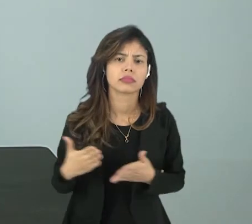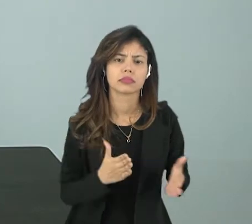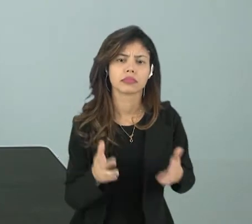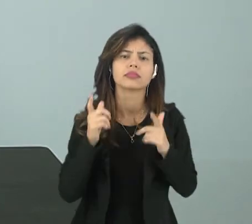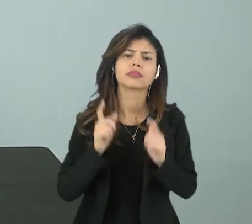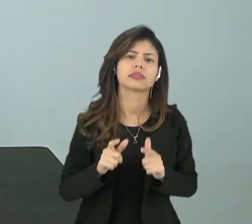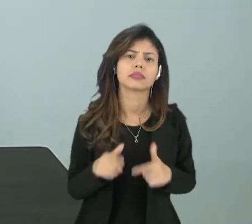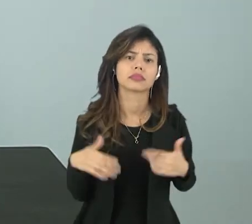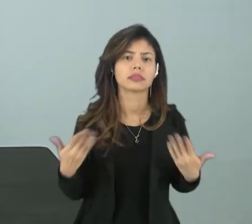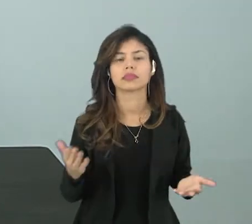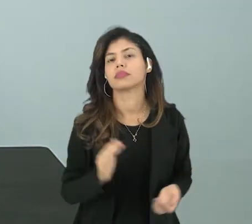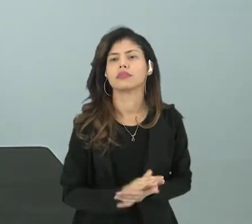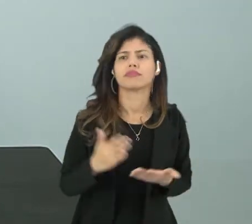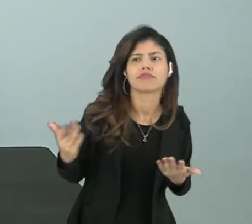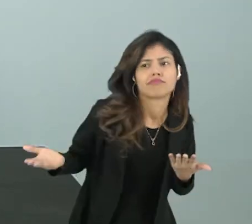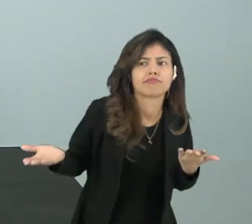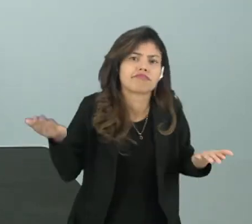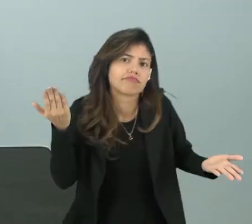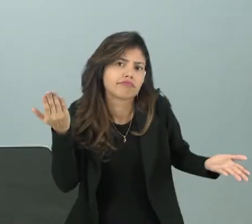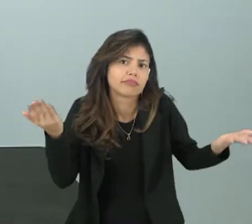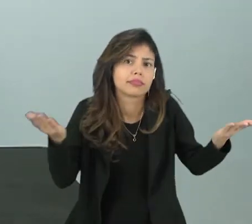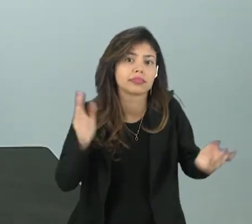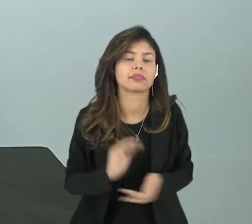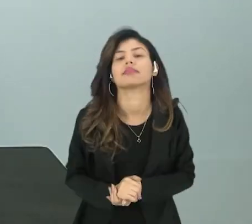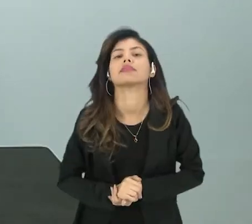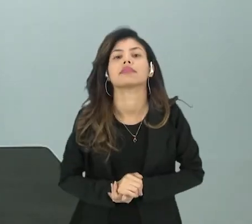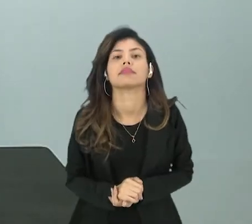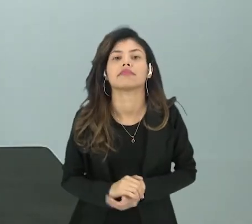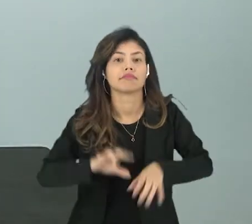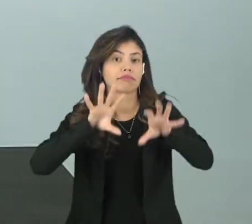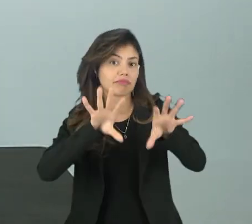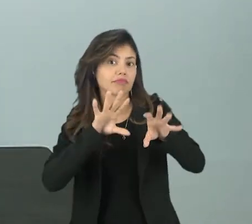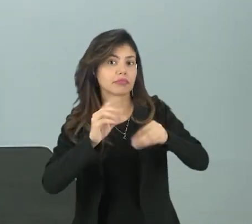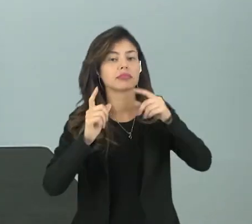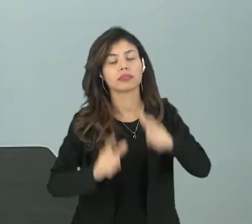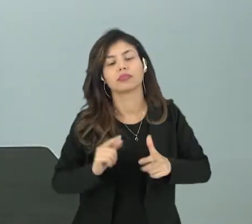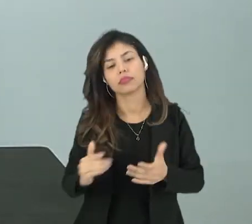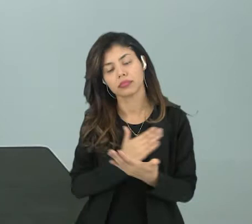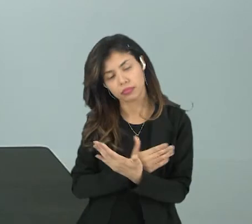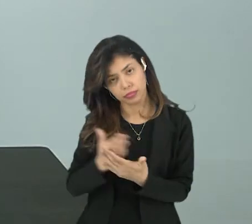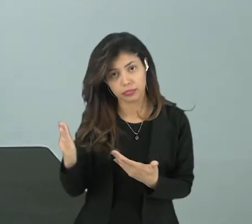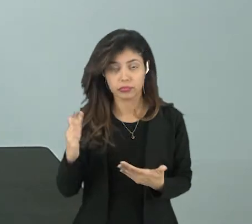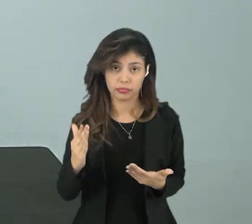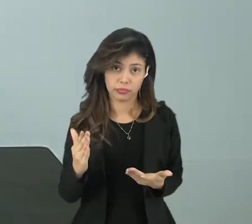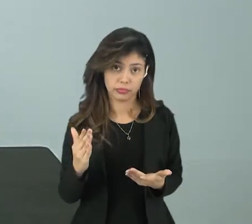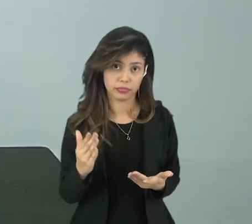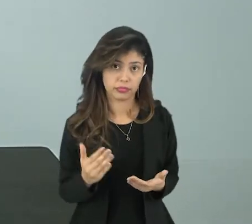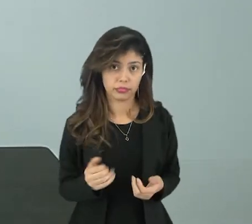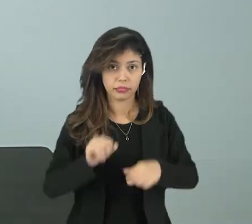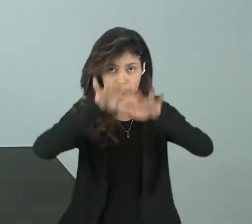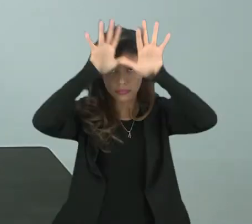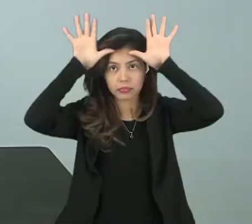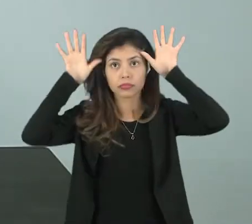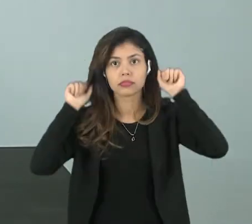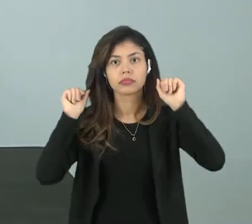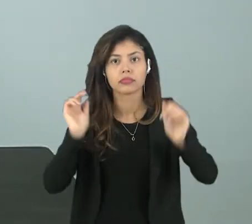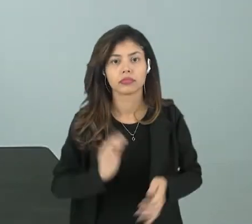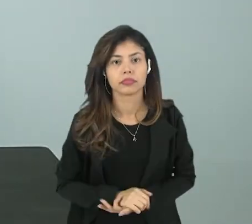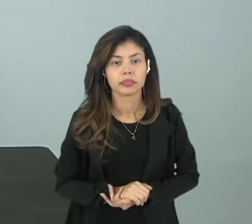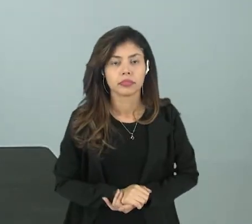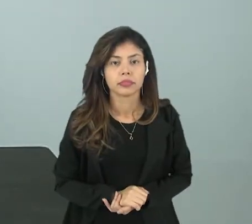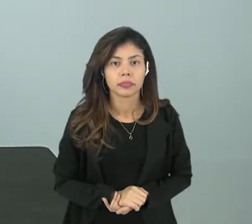Branco é aonde? Fica naquela, né? Às vezes naquela situação onde começa o Acre, né, no caso.